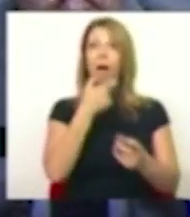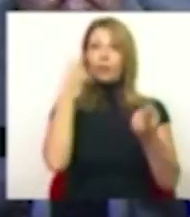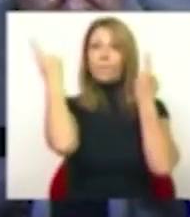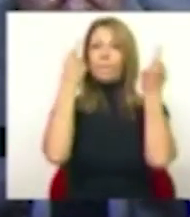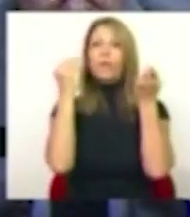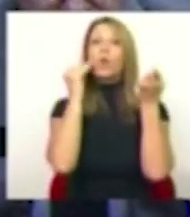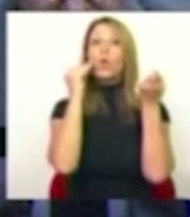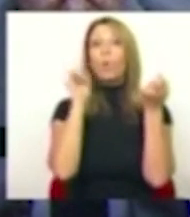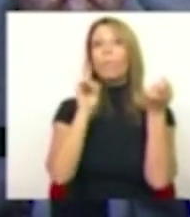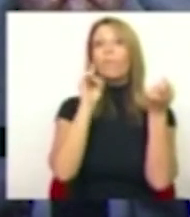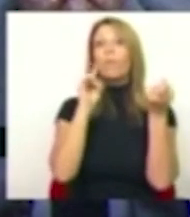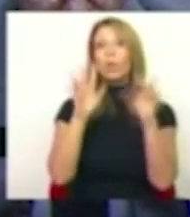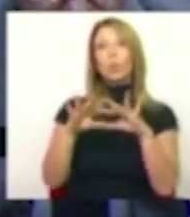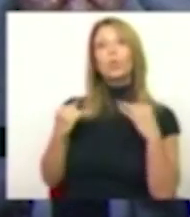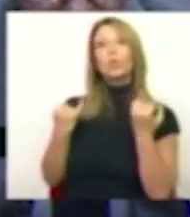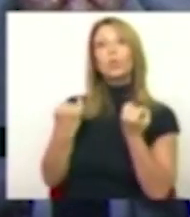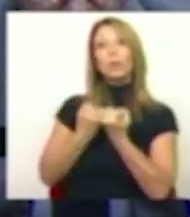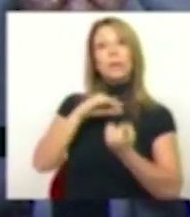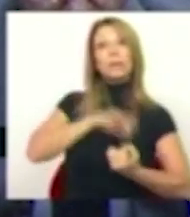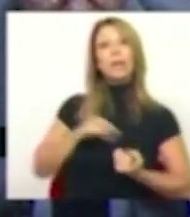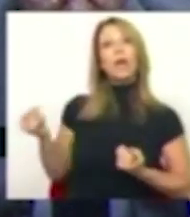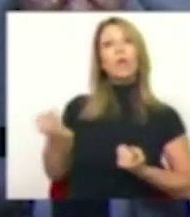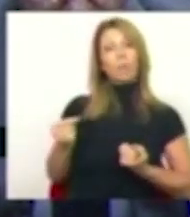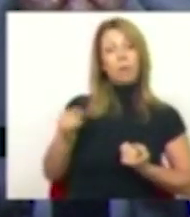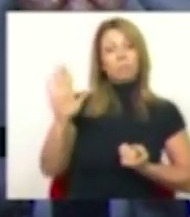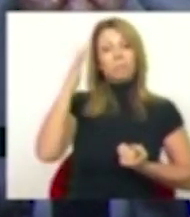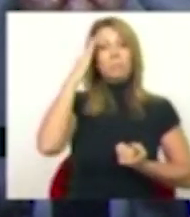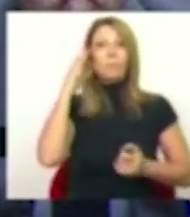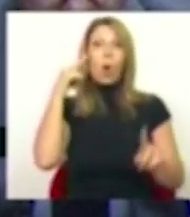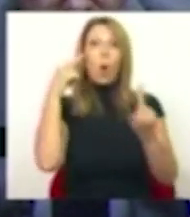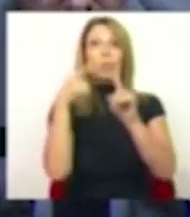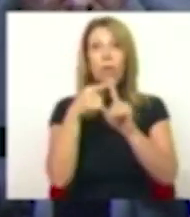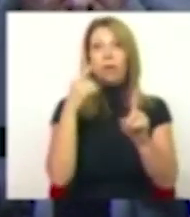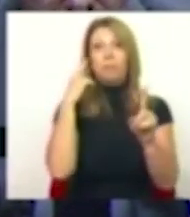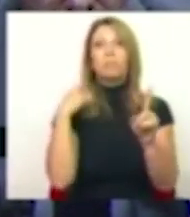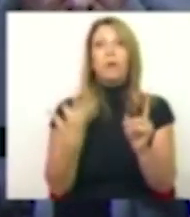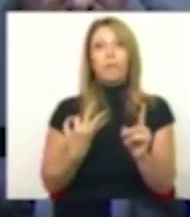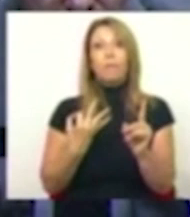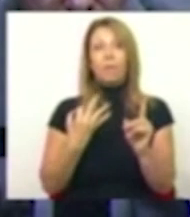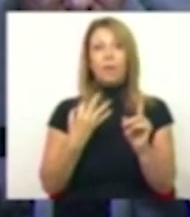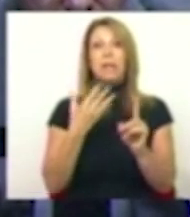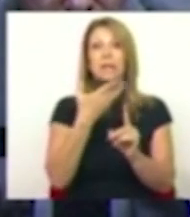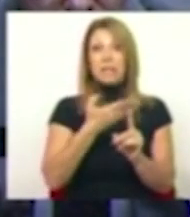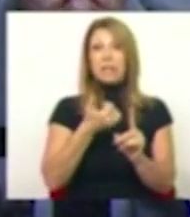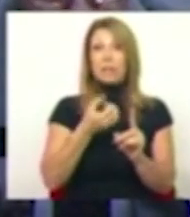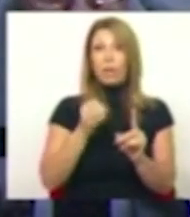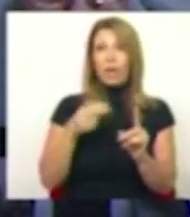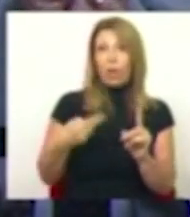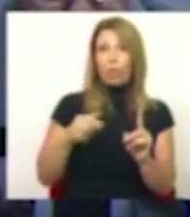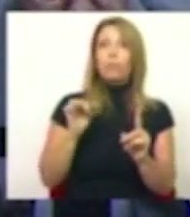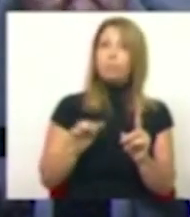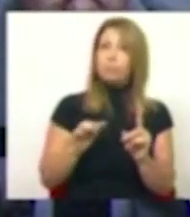salário mínimo. E parece-nos que esta meta do e este objetivo dos 750 euros é uma meta